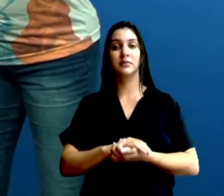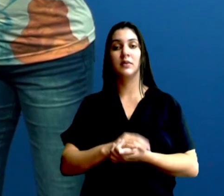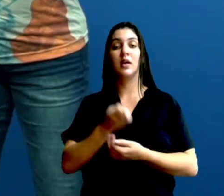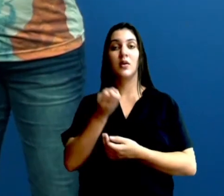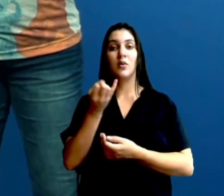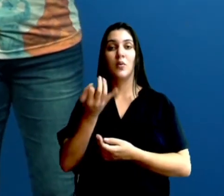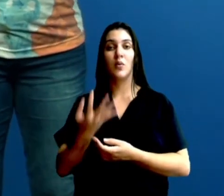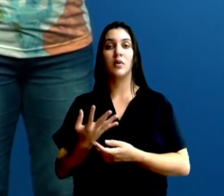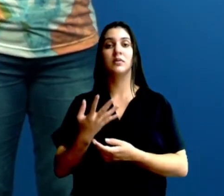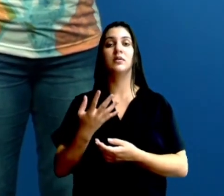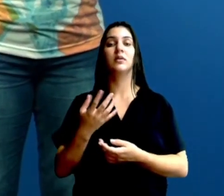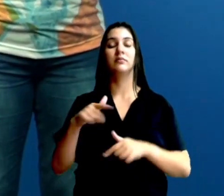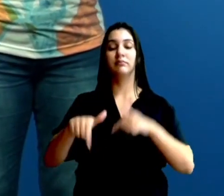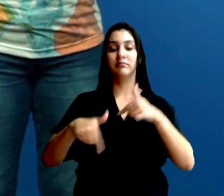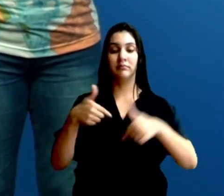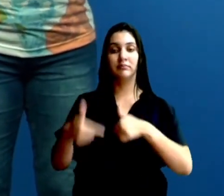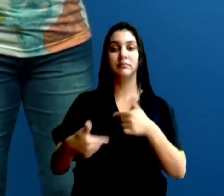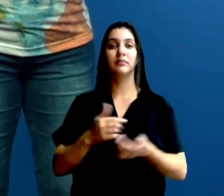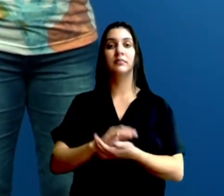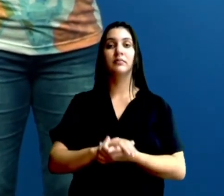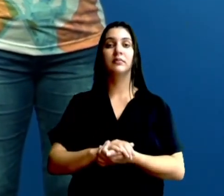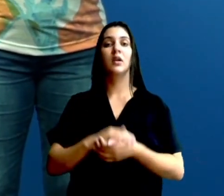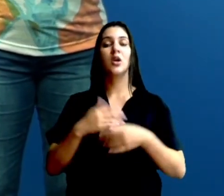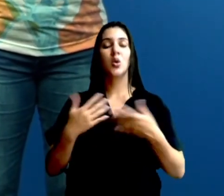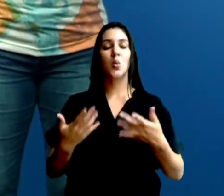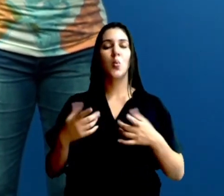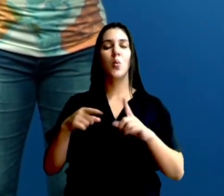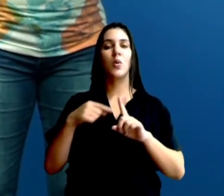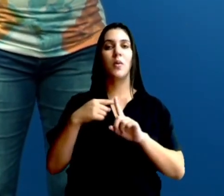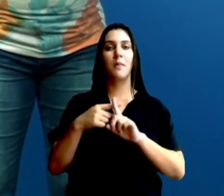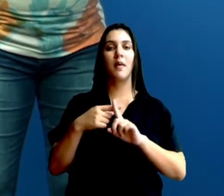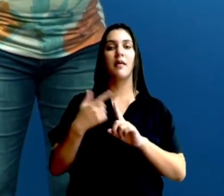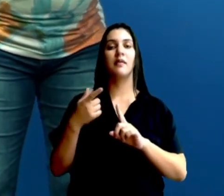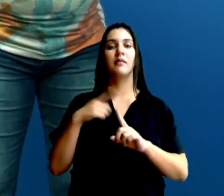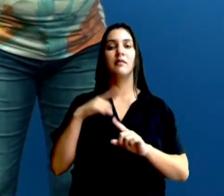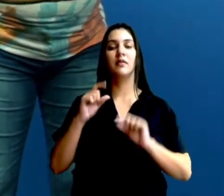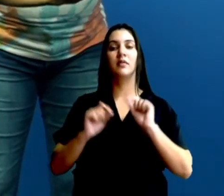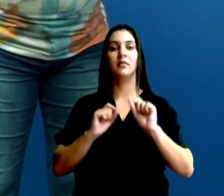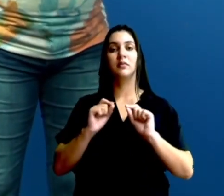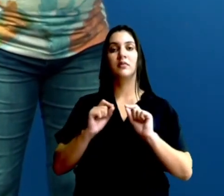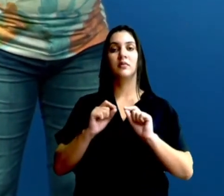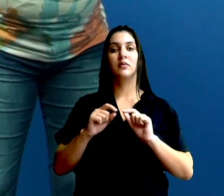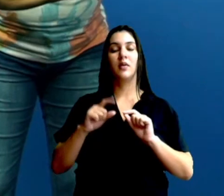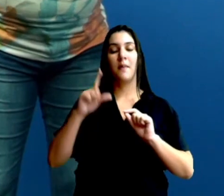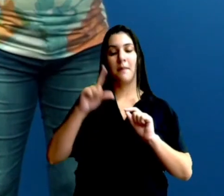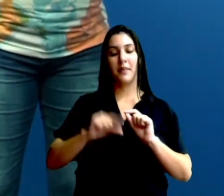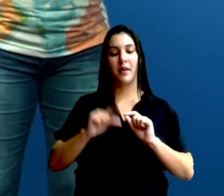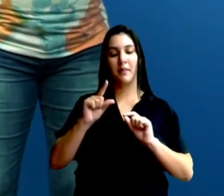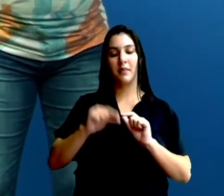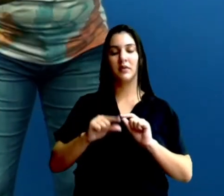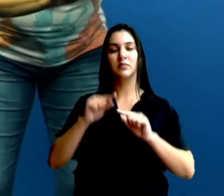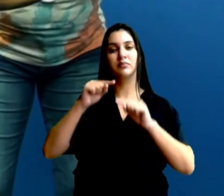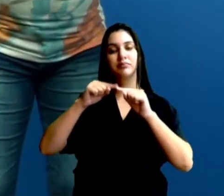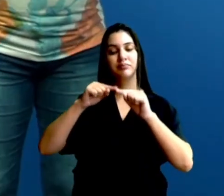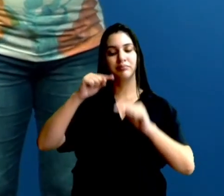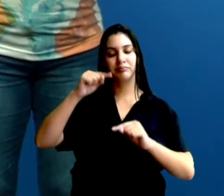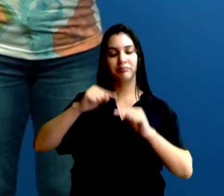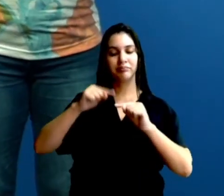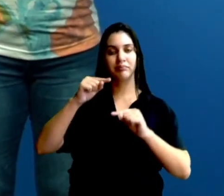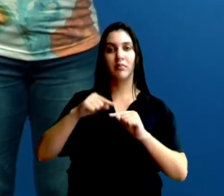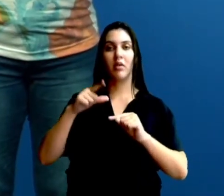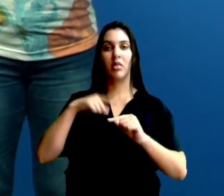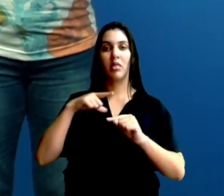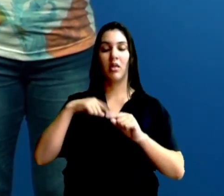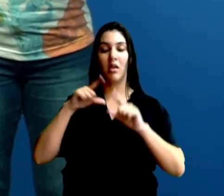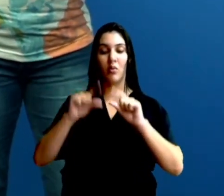à quantidade que eu estou trabalhando. Quanto mais ela for mais baixinha, menorzinha,